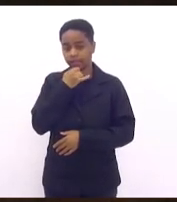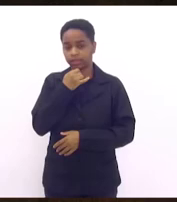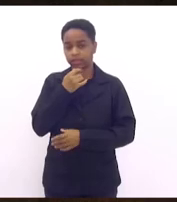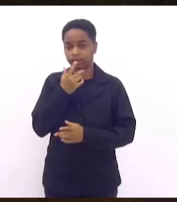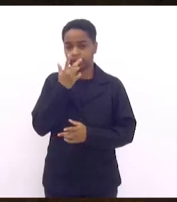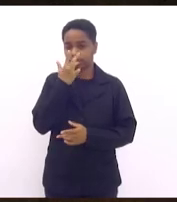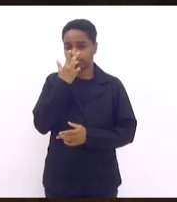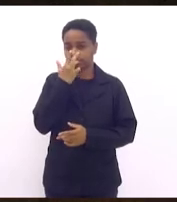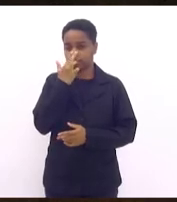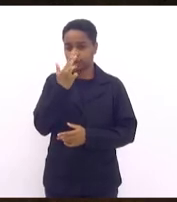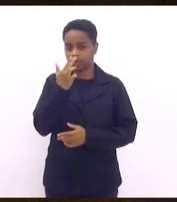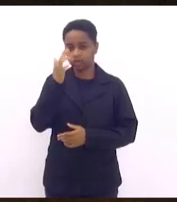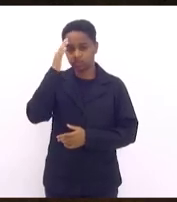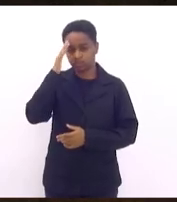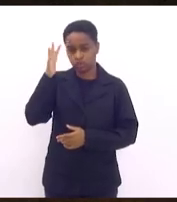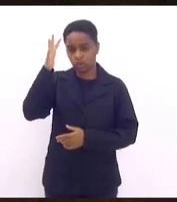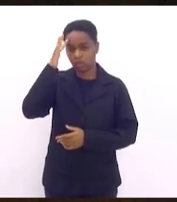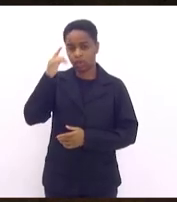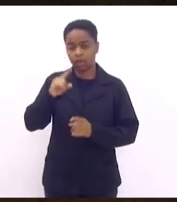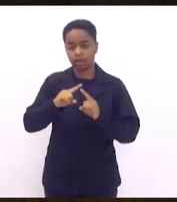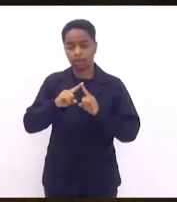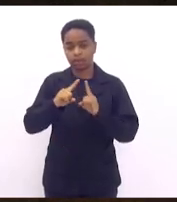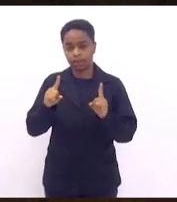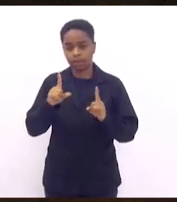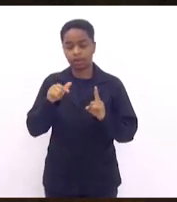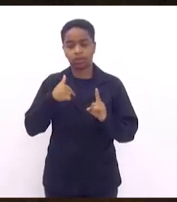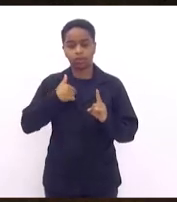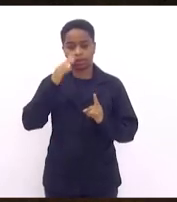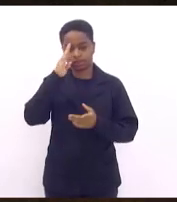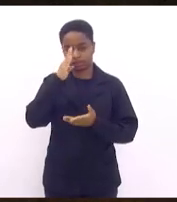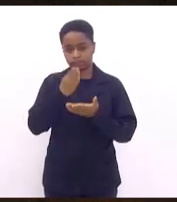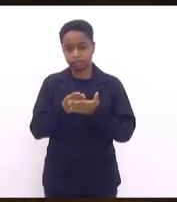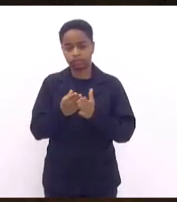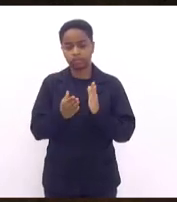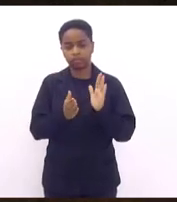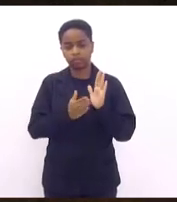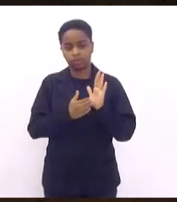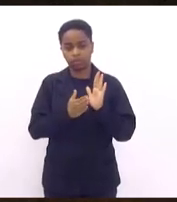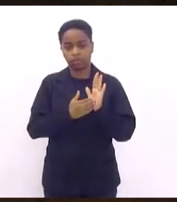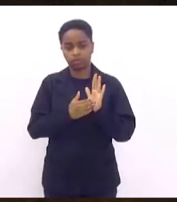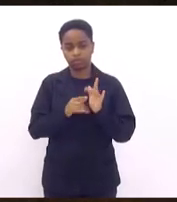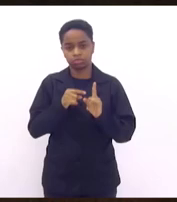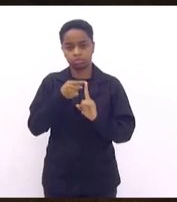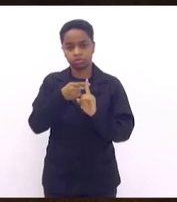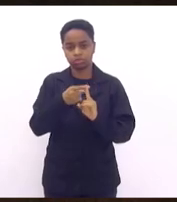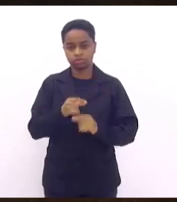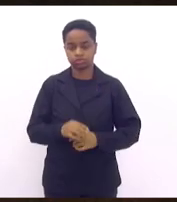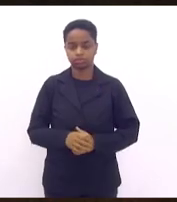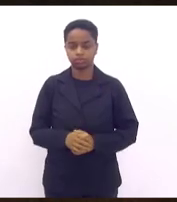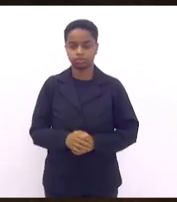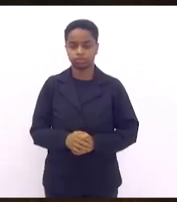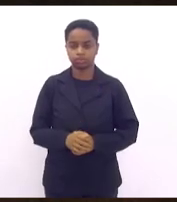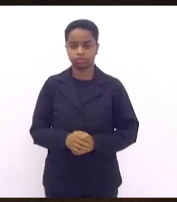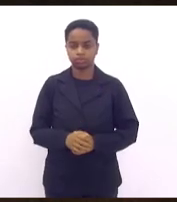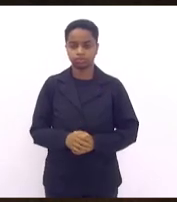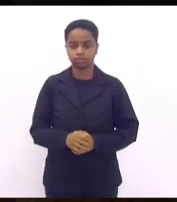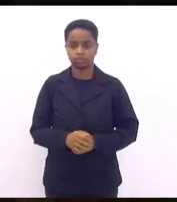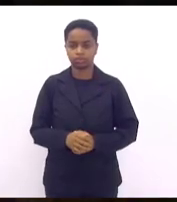grande utopia, mas eu acho que é uma proposta muito, muito positiva. Nada,